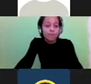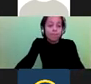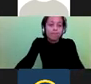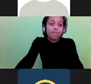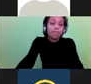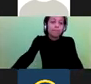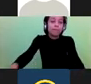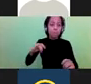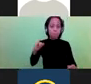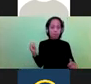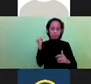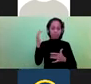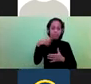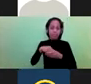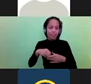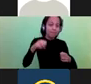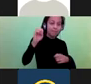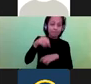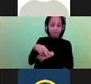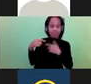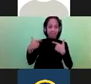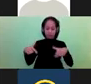importante no mercado de trabalho.